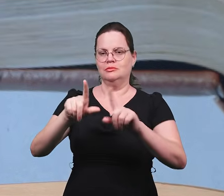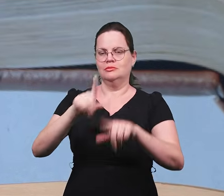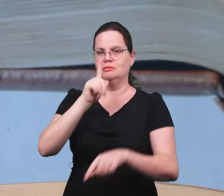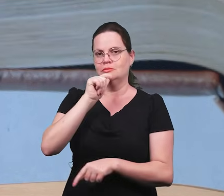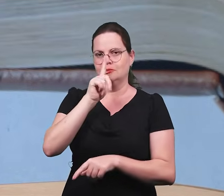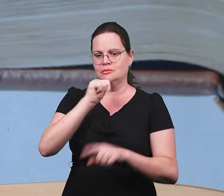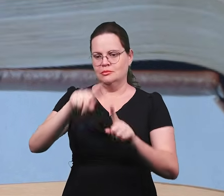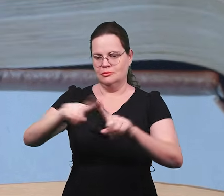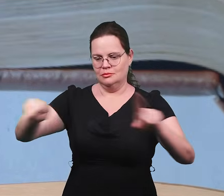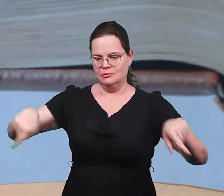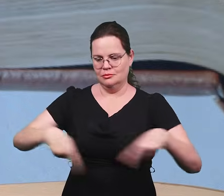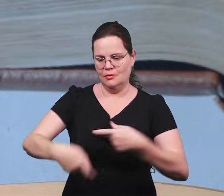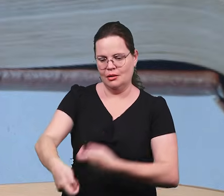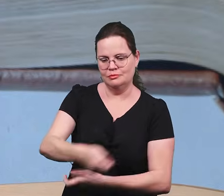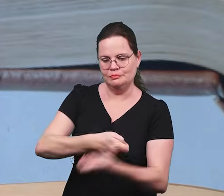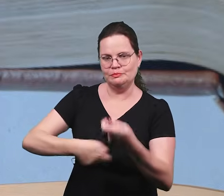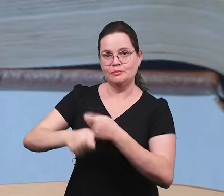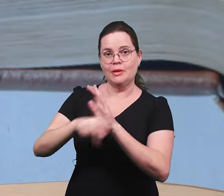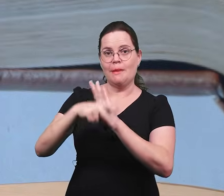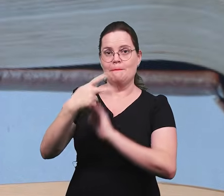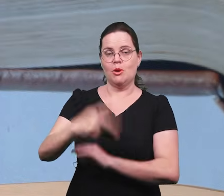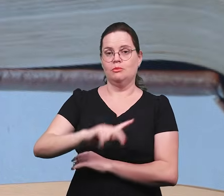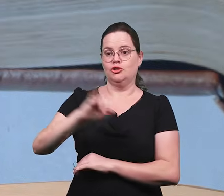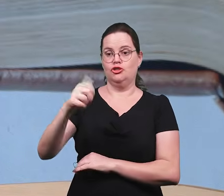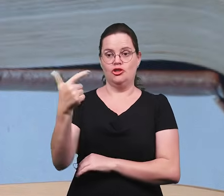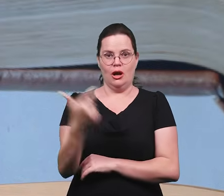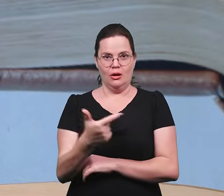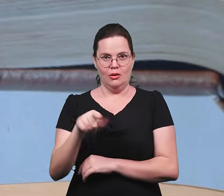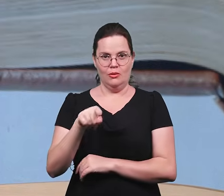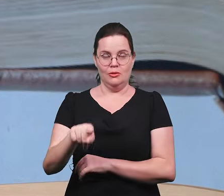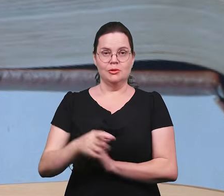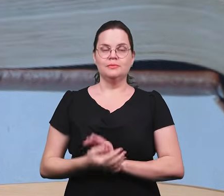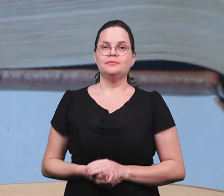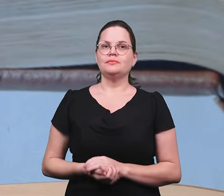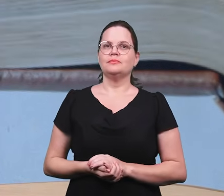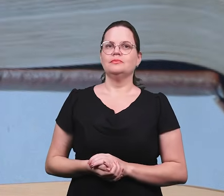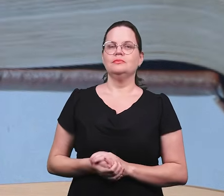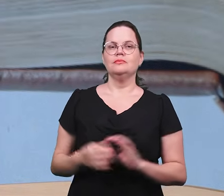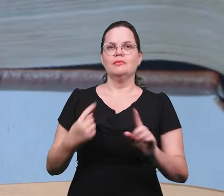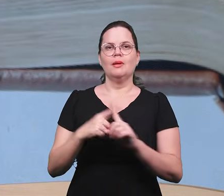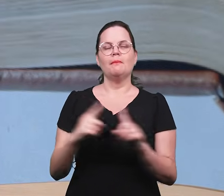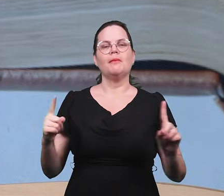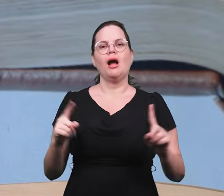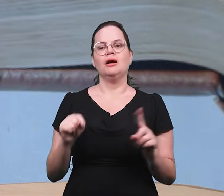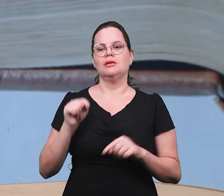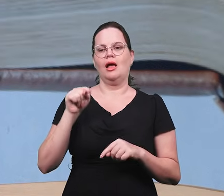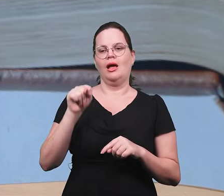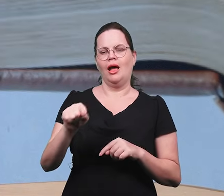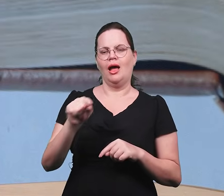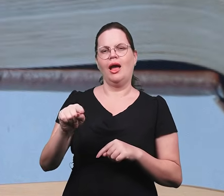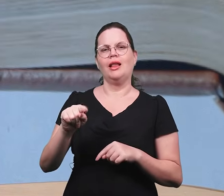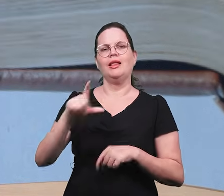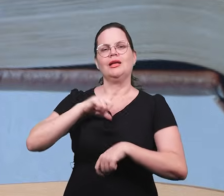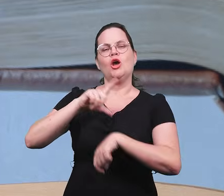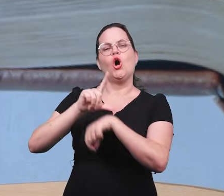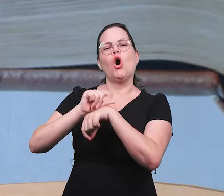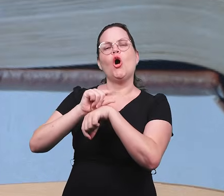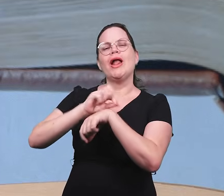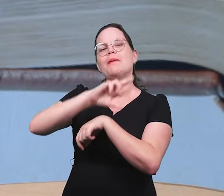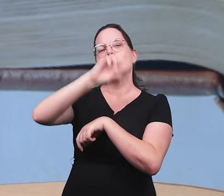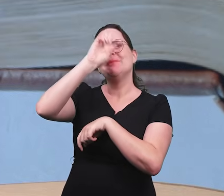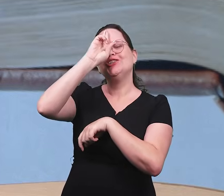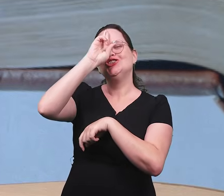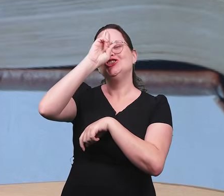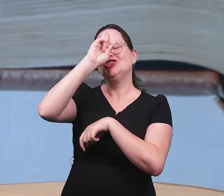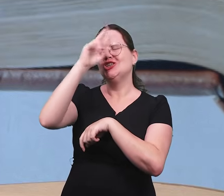chegou junto ao poço de Jacó, e ali ele estava no momento de sol mais quente,